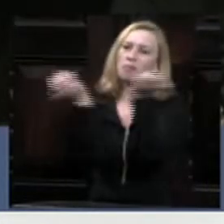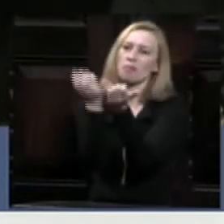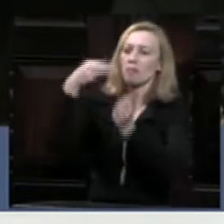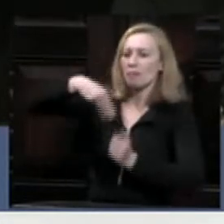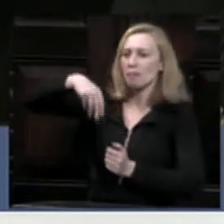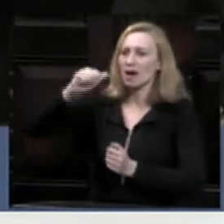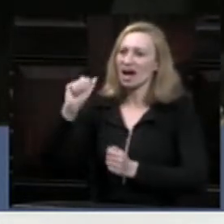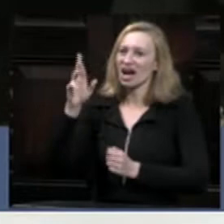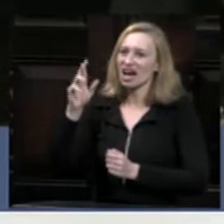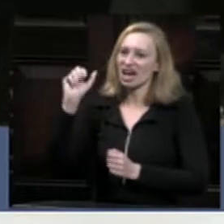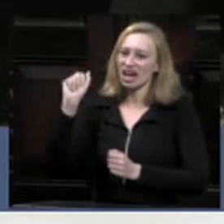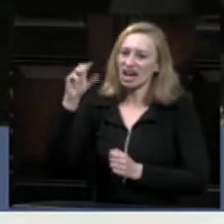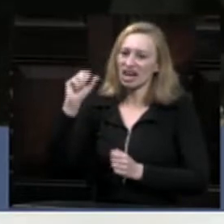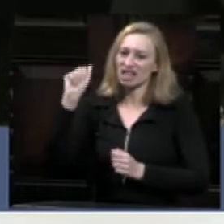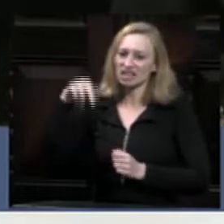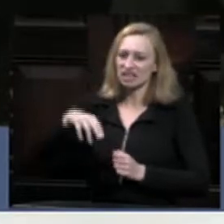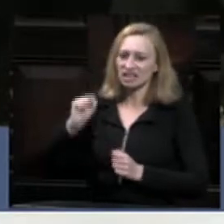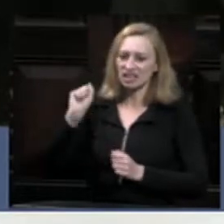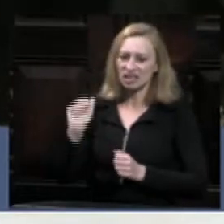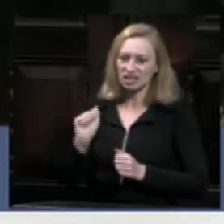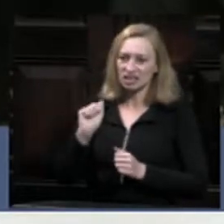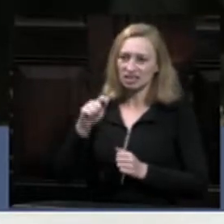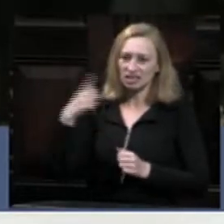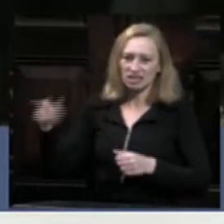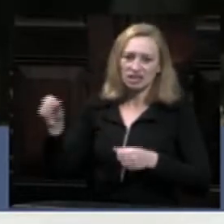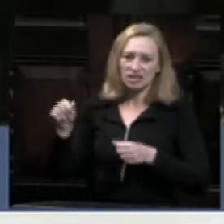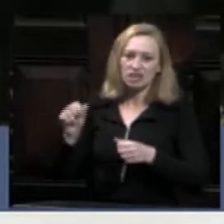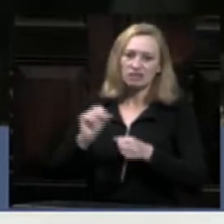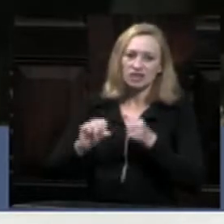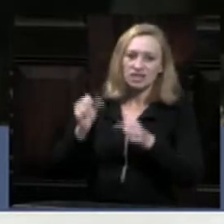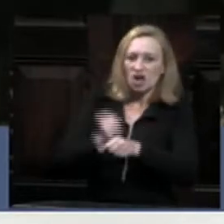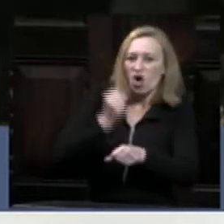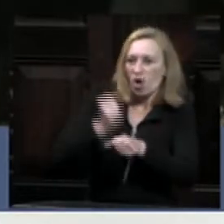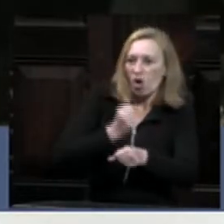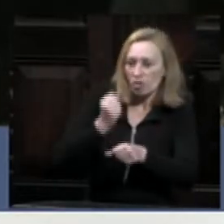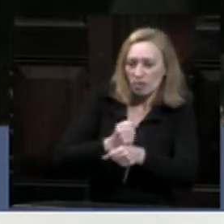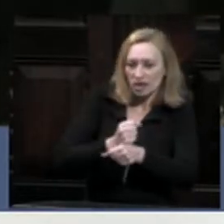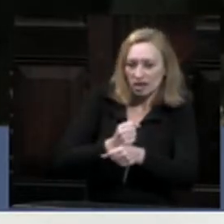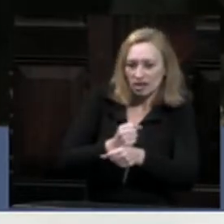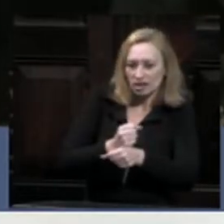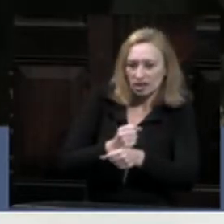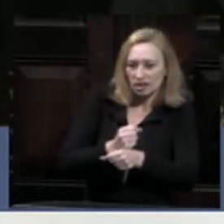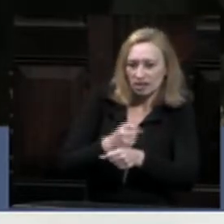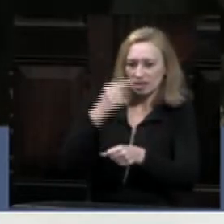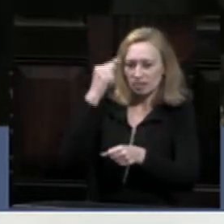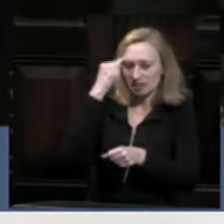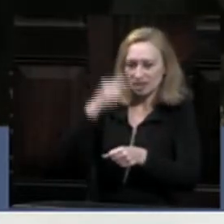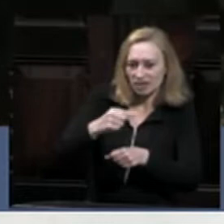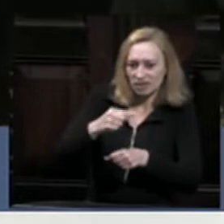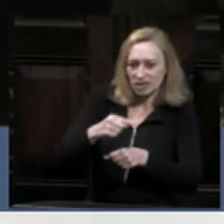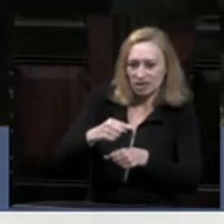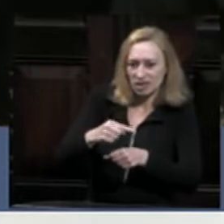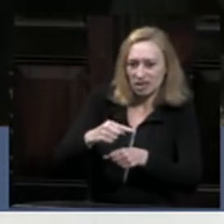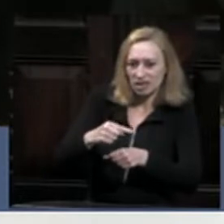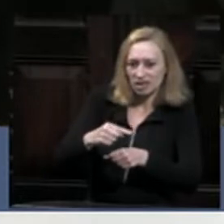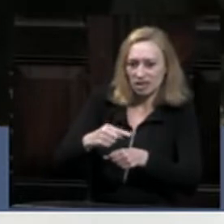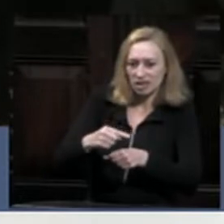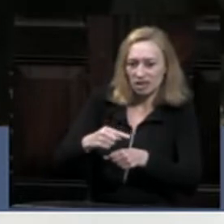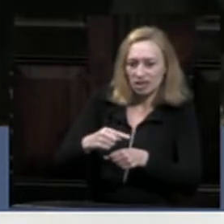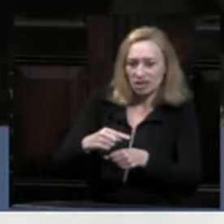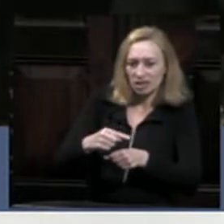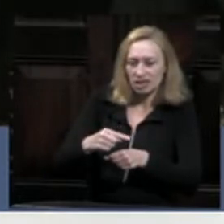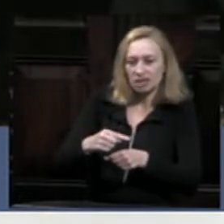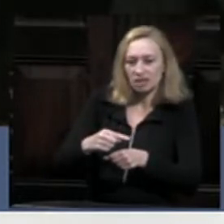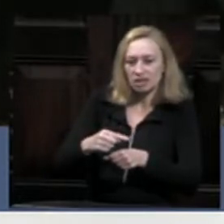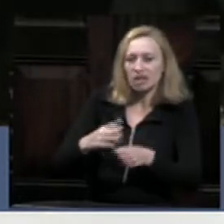obra, ela vai ficar muito agradecida porque ela já pode. Autorizar o governo do estado a fazer